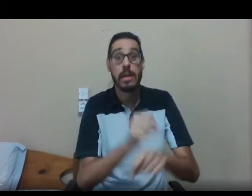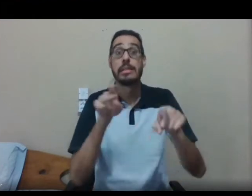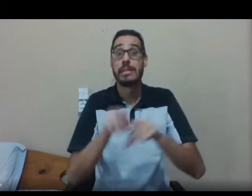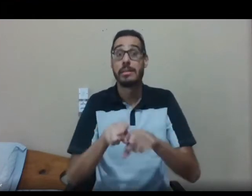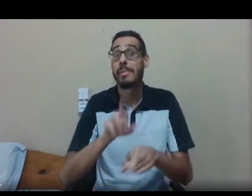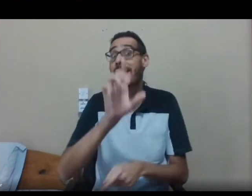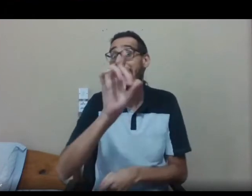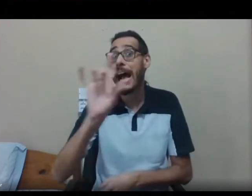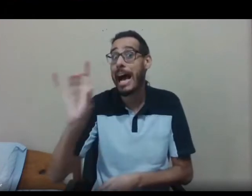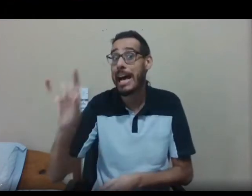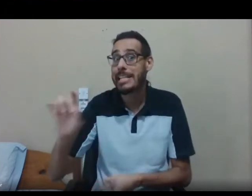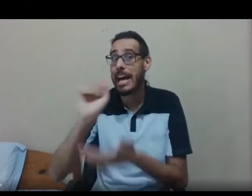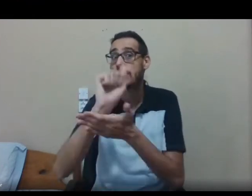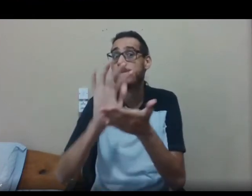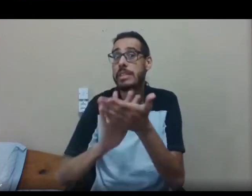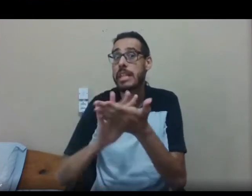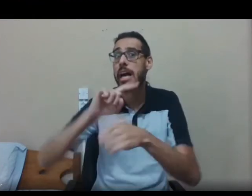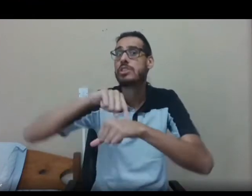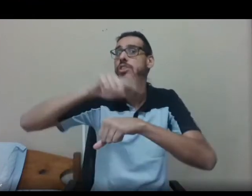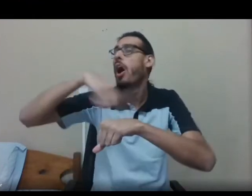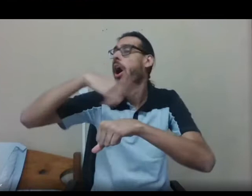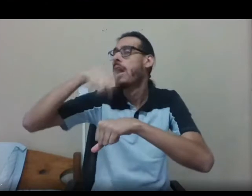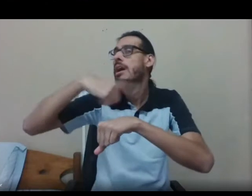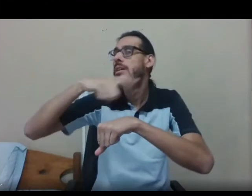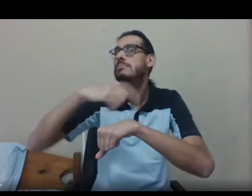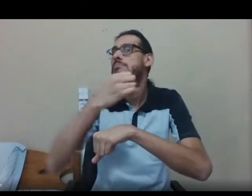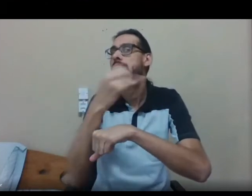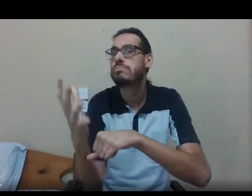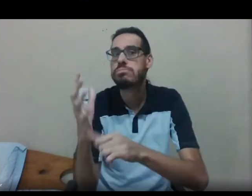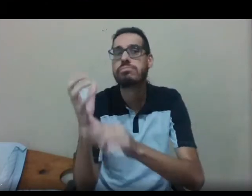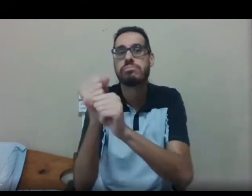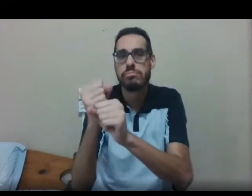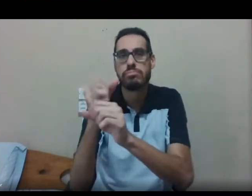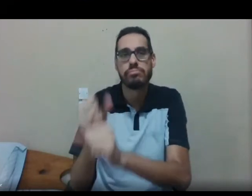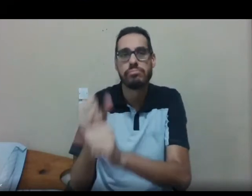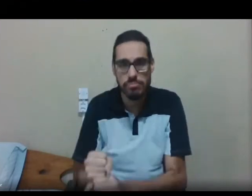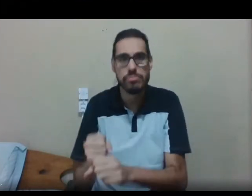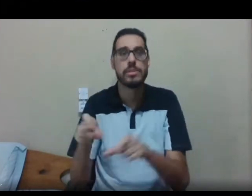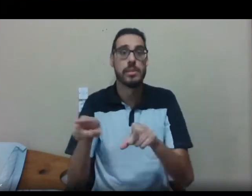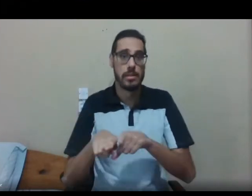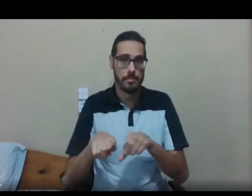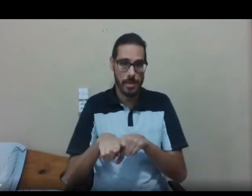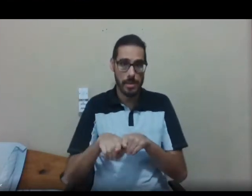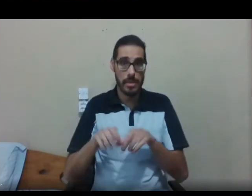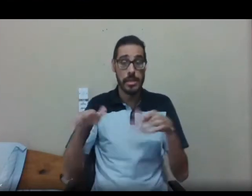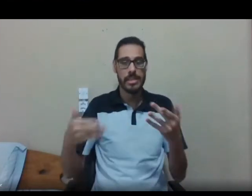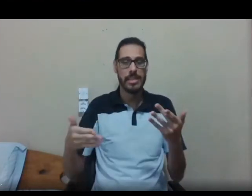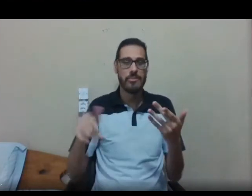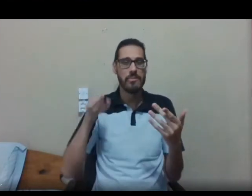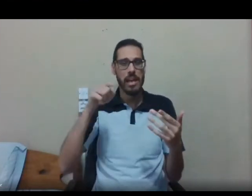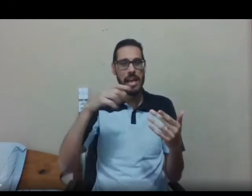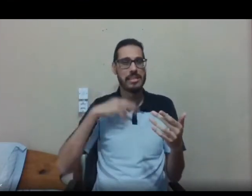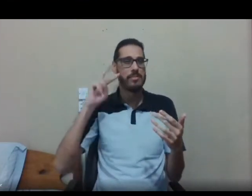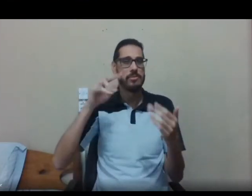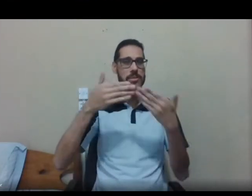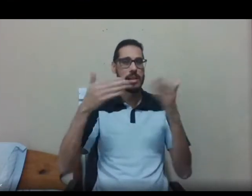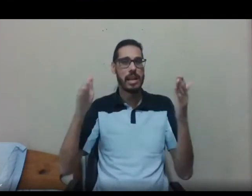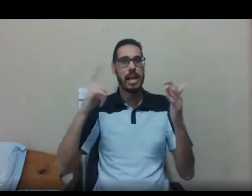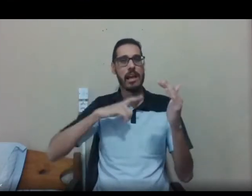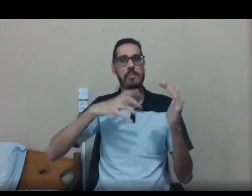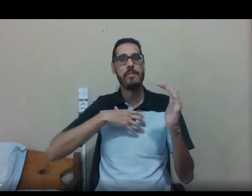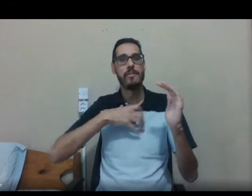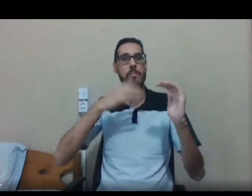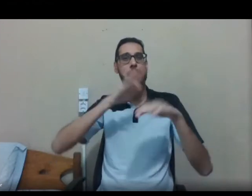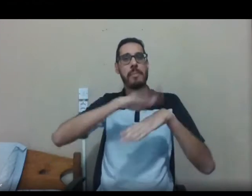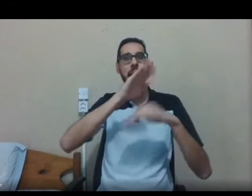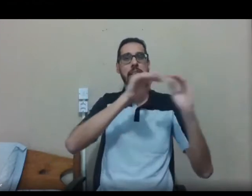Já concluindo, né, um pouco a minha fala, até mesmo para dar uma oportunidade, a possibilidade do pessoal da SEAD, da equipe SEAD, falar um pouquinho aqui com vocês, né,